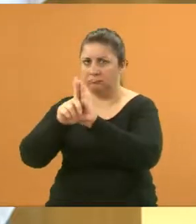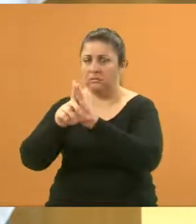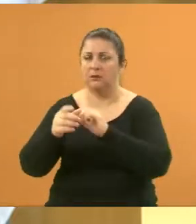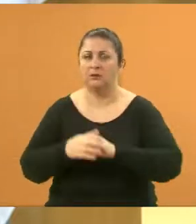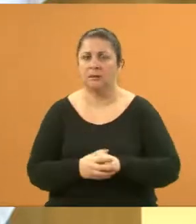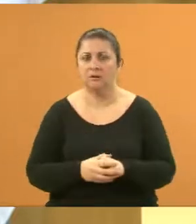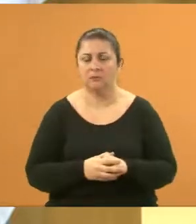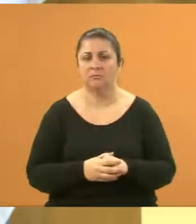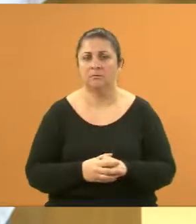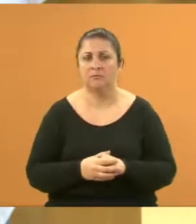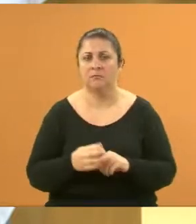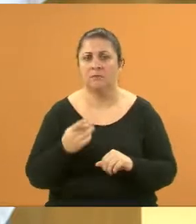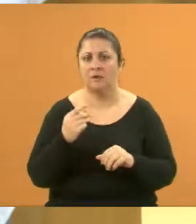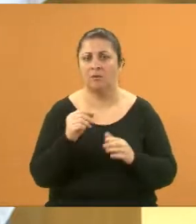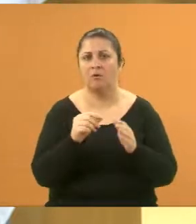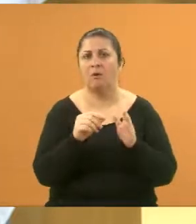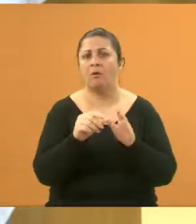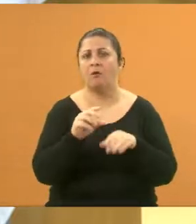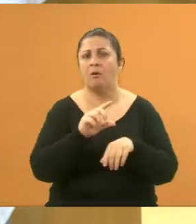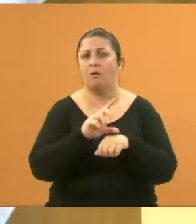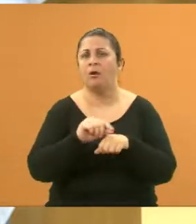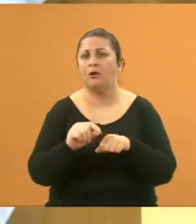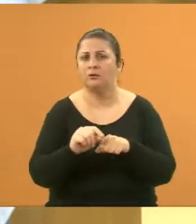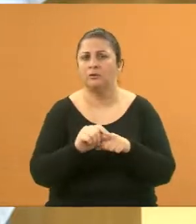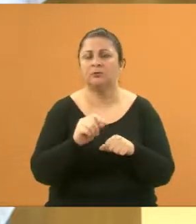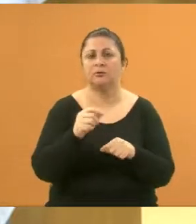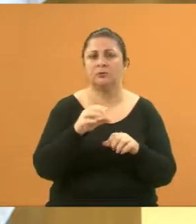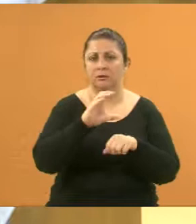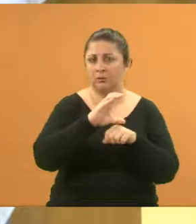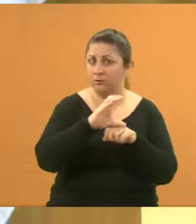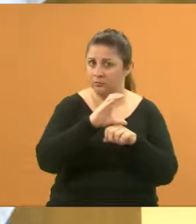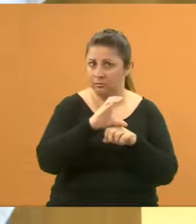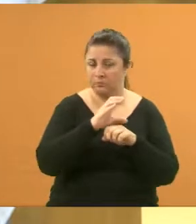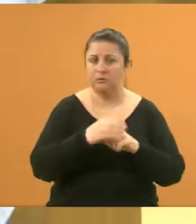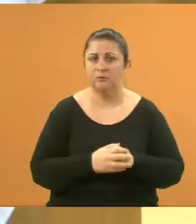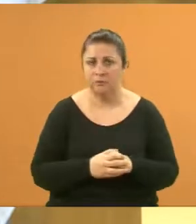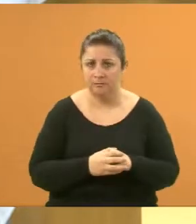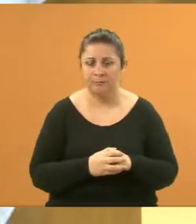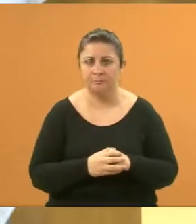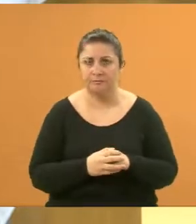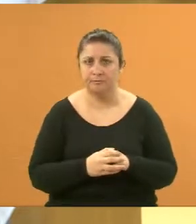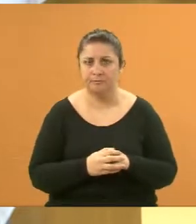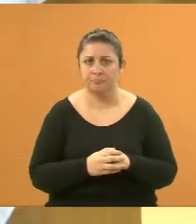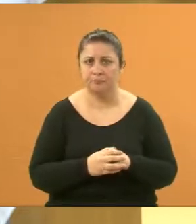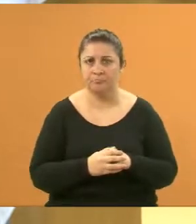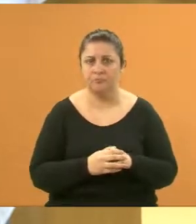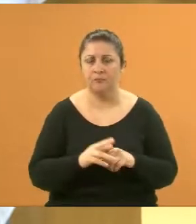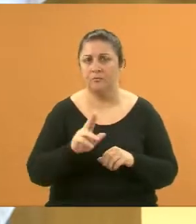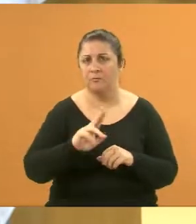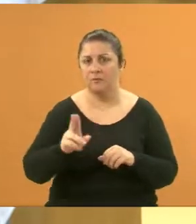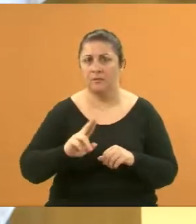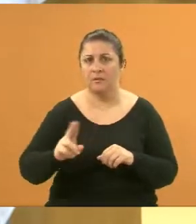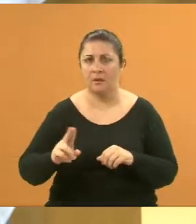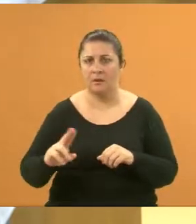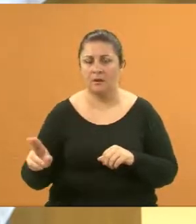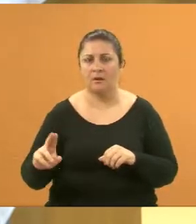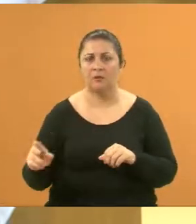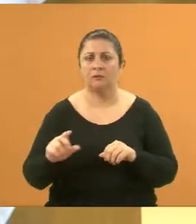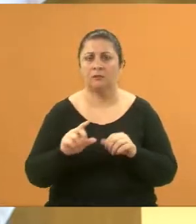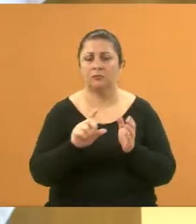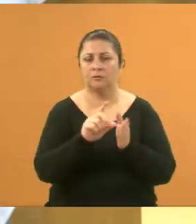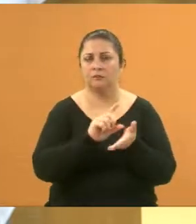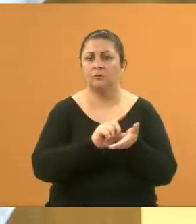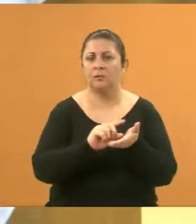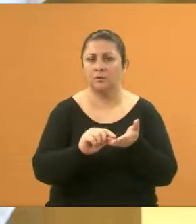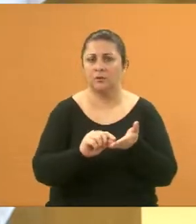1 do artigo 30 da Constituição Federal, artigo 60, incisos 1 e 6 do artigo 61, da Lei